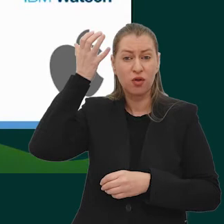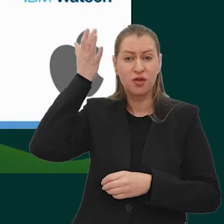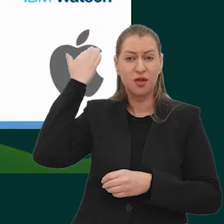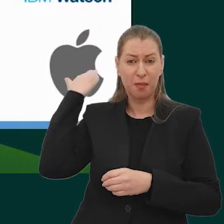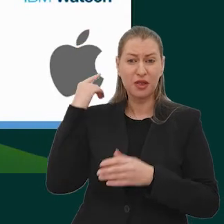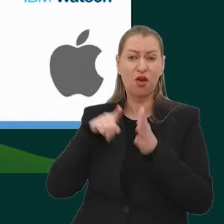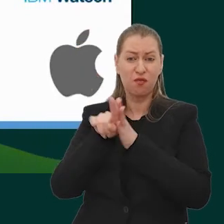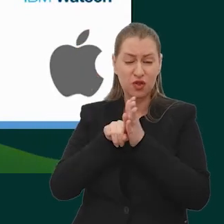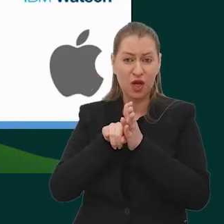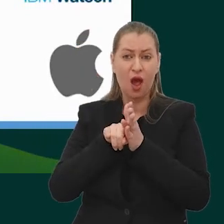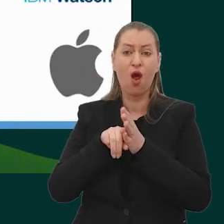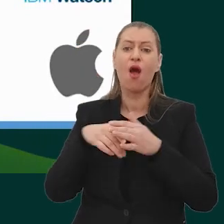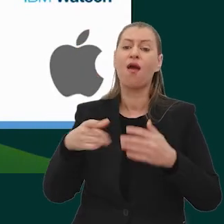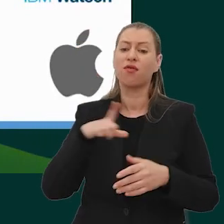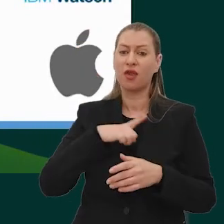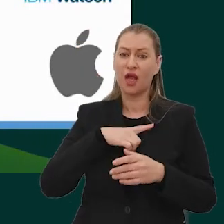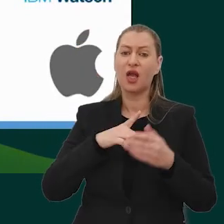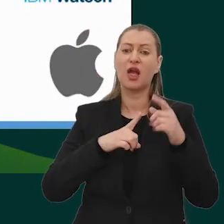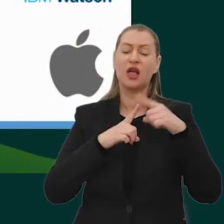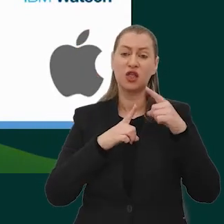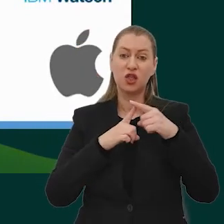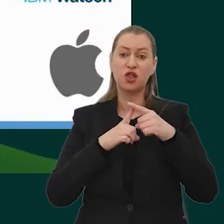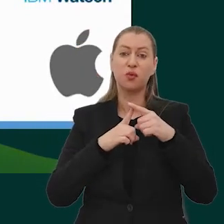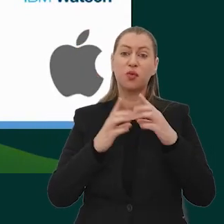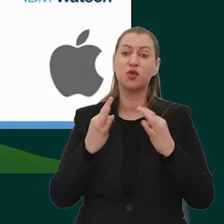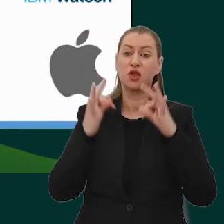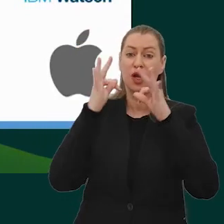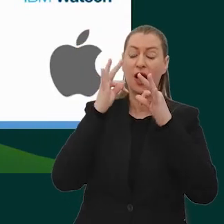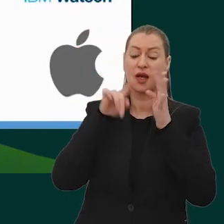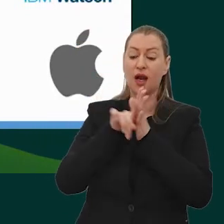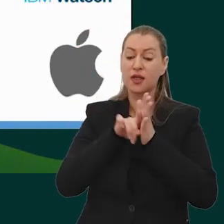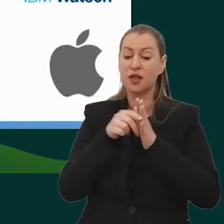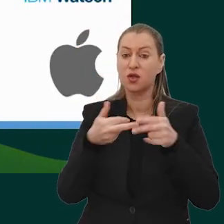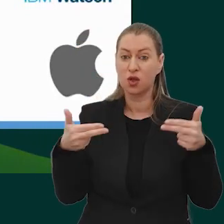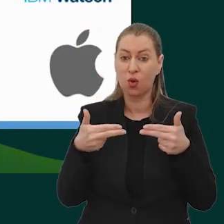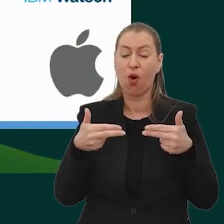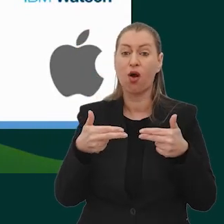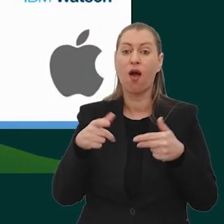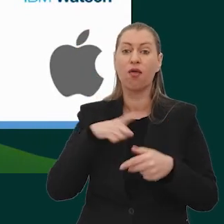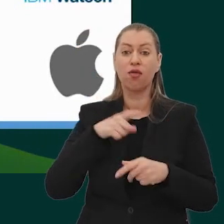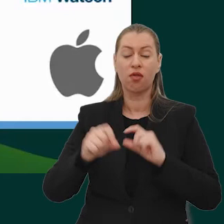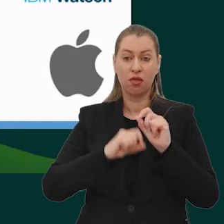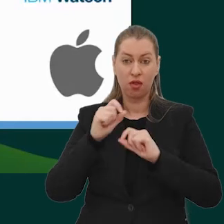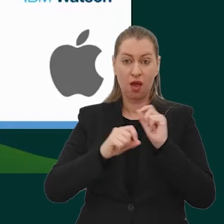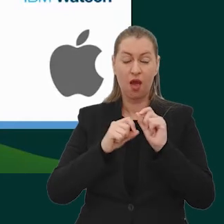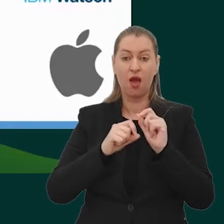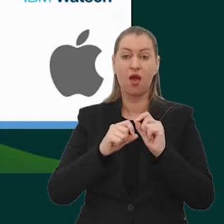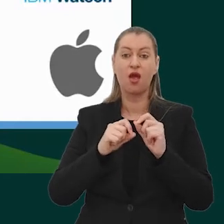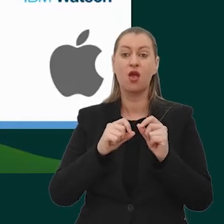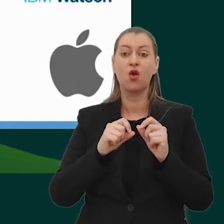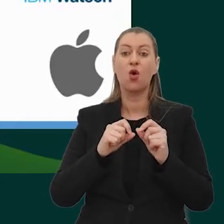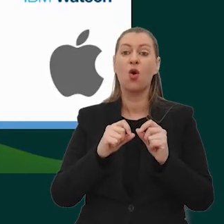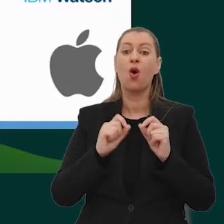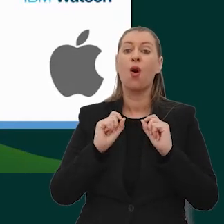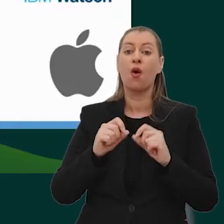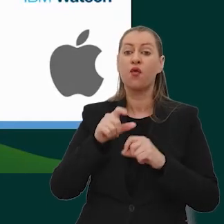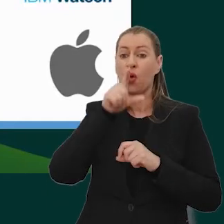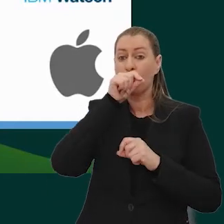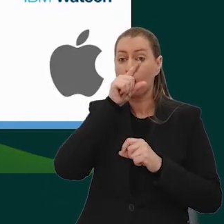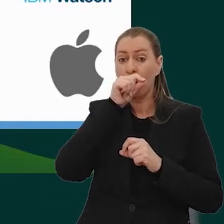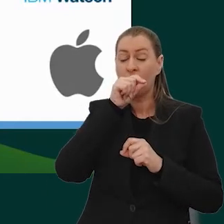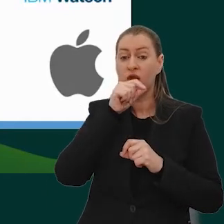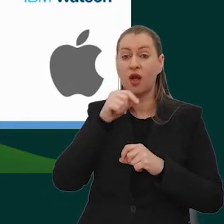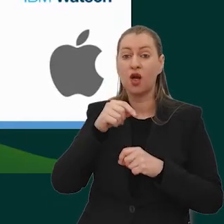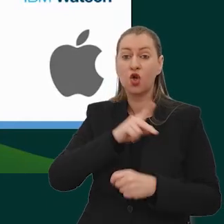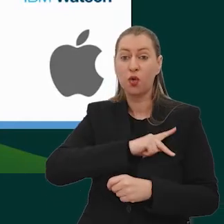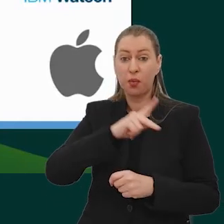com esse tipo de técnica que se analisou esse tipo de coisa. Analisando, às vezes, o Twitter do presidente Trump e buscando por